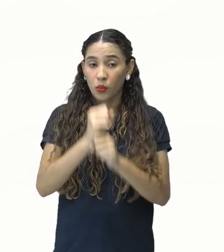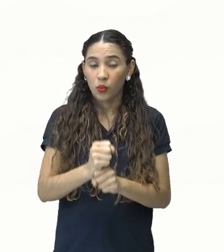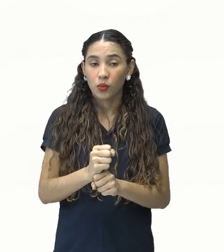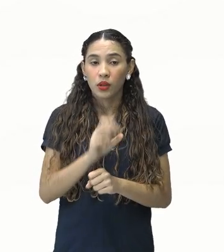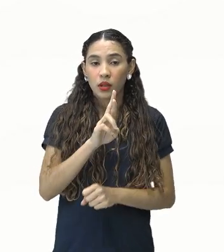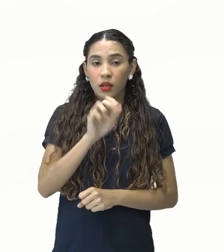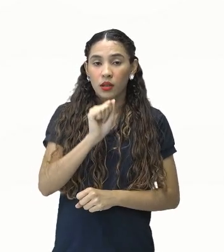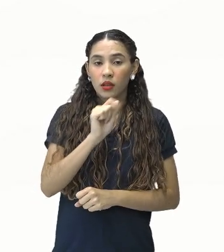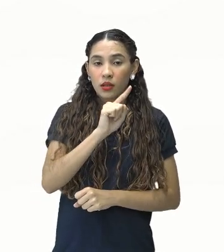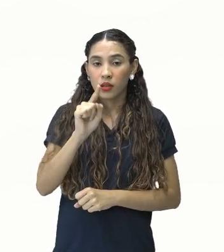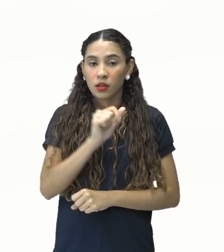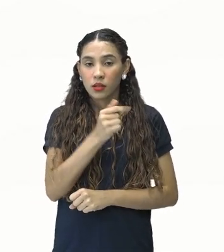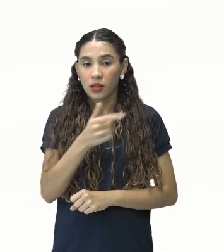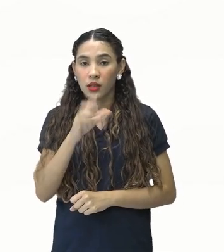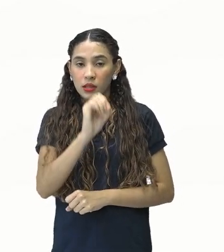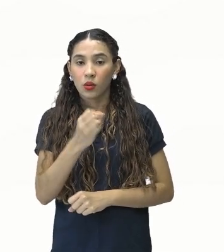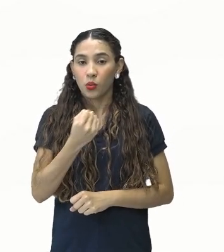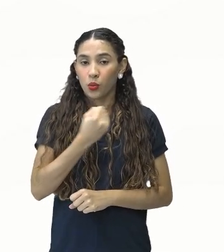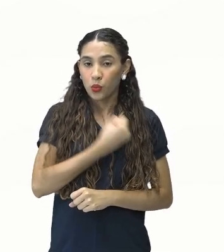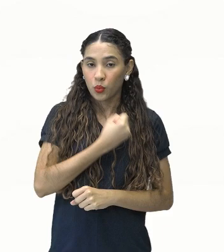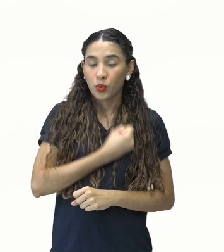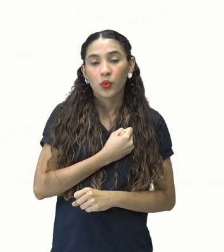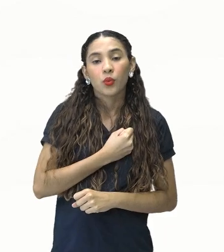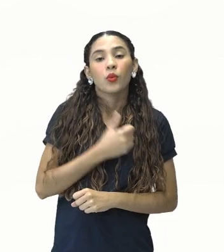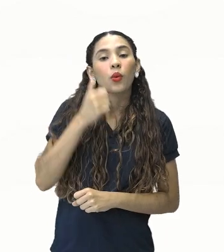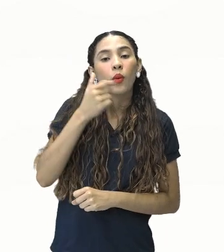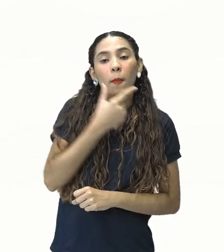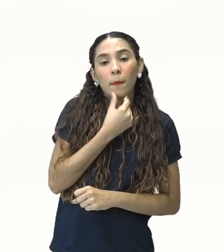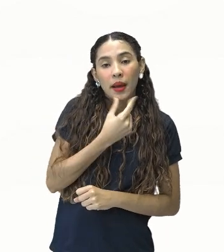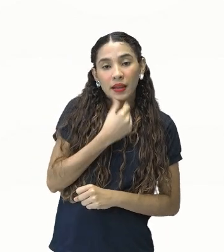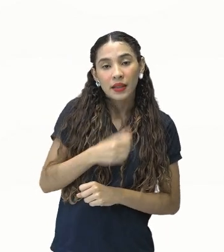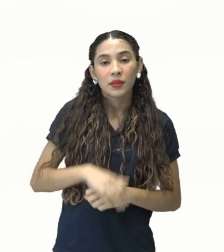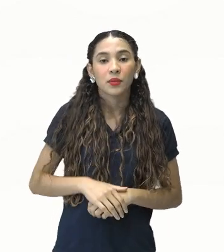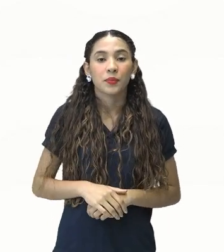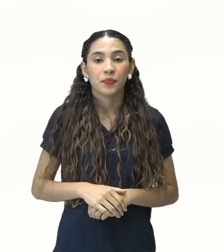Calcule a razão entre o número de meninos